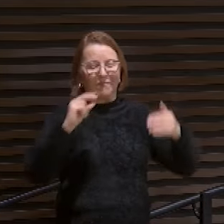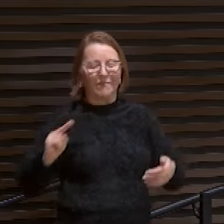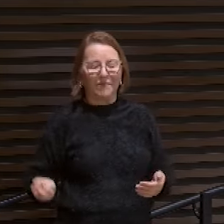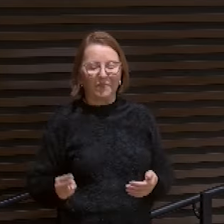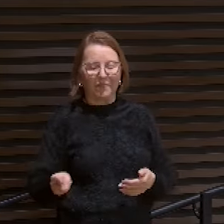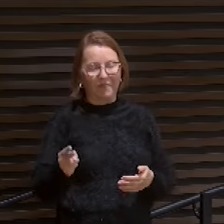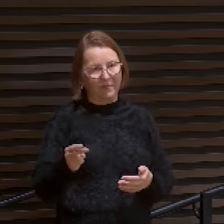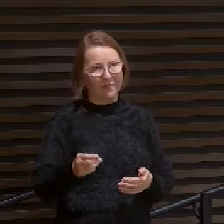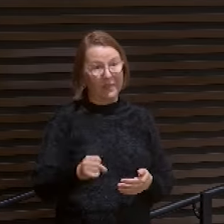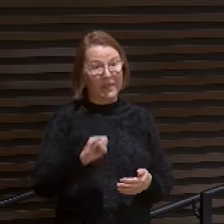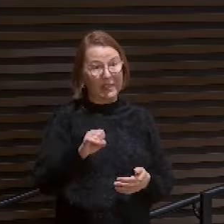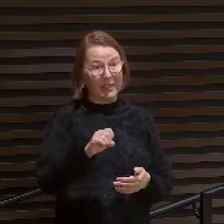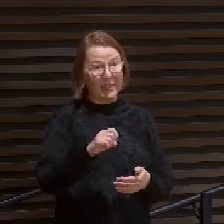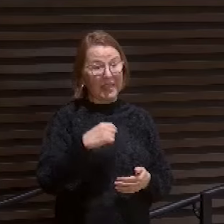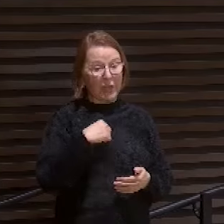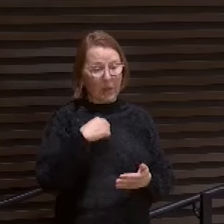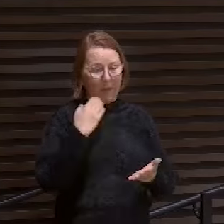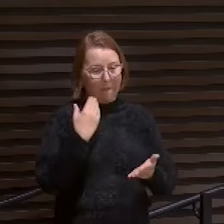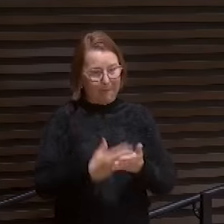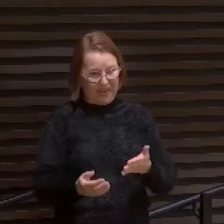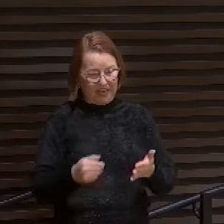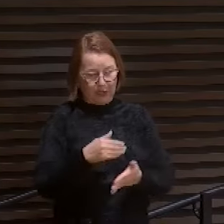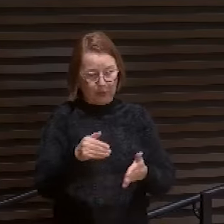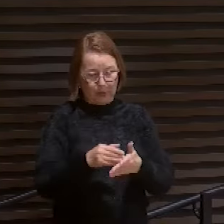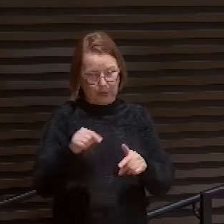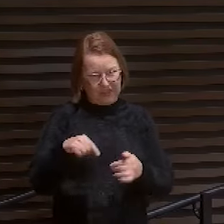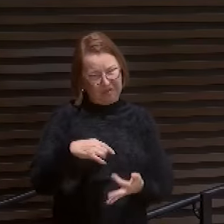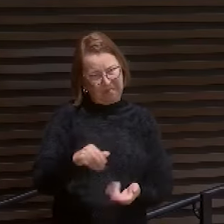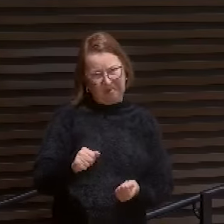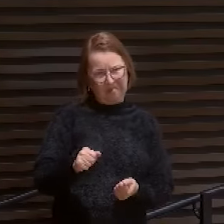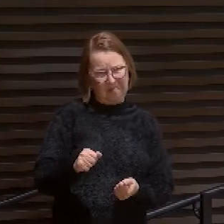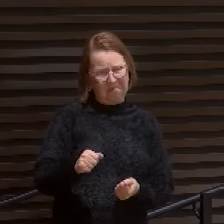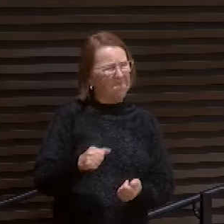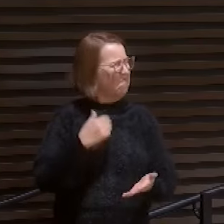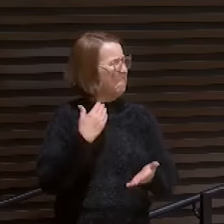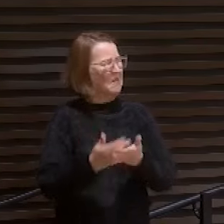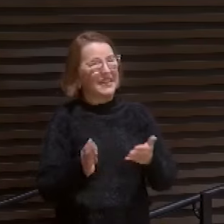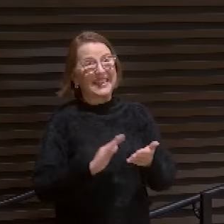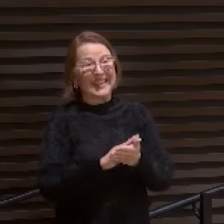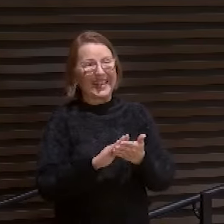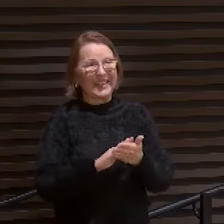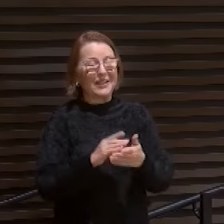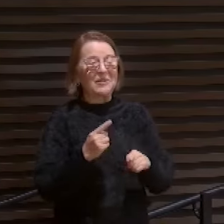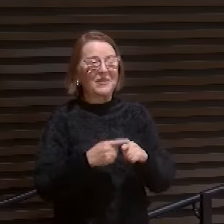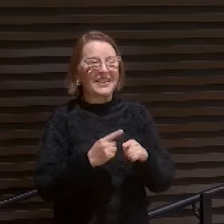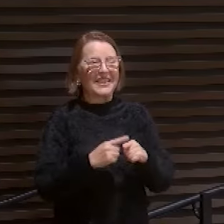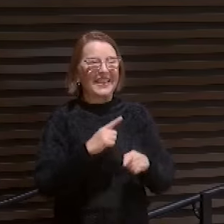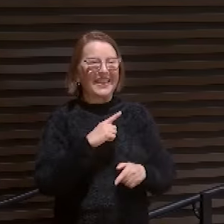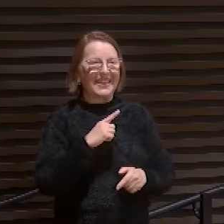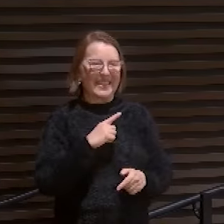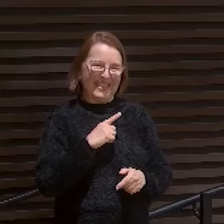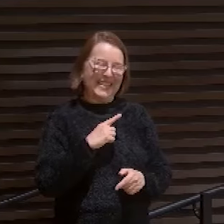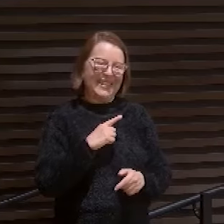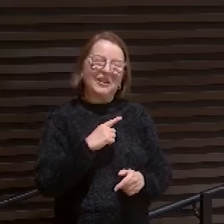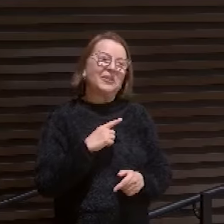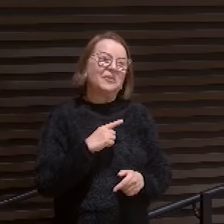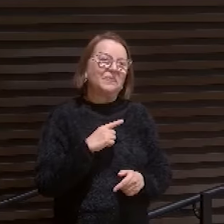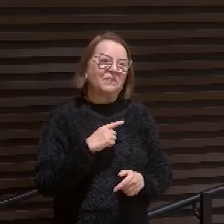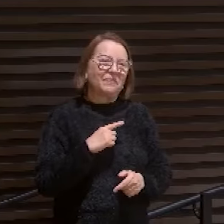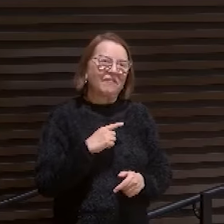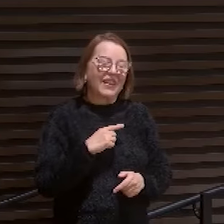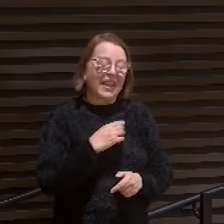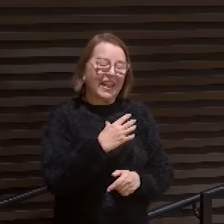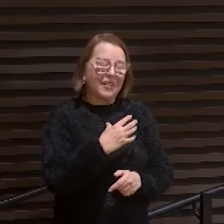Se eu perder tudo, eu não perdi nada, porque eu tenho um patrimônio eterno e durável, por causa de